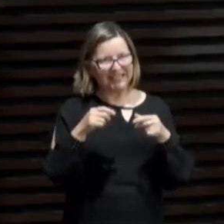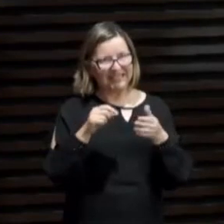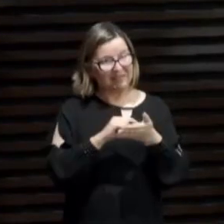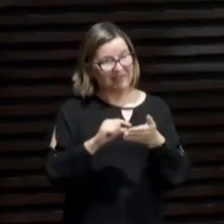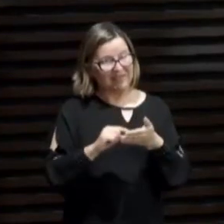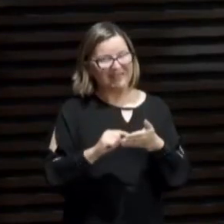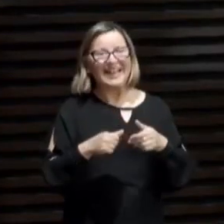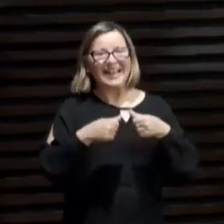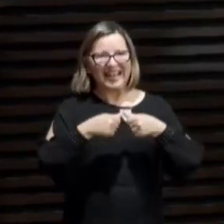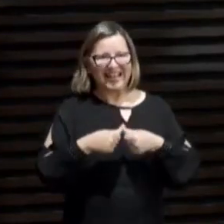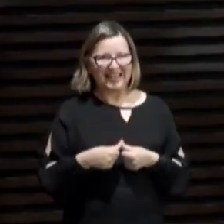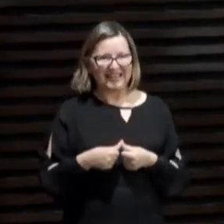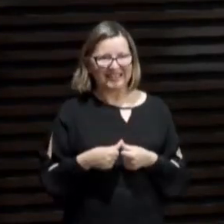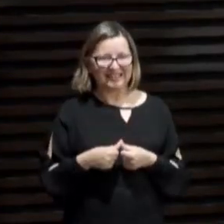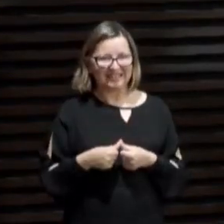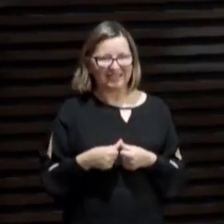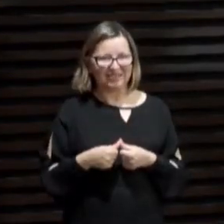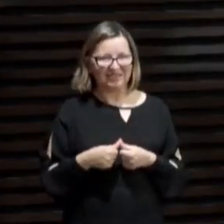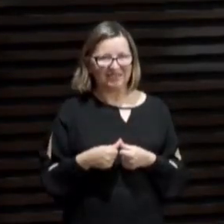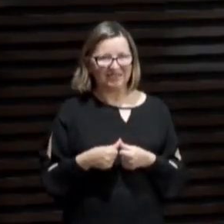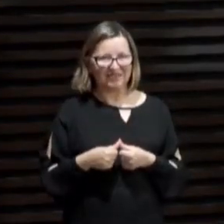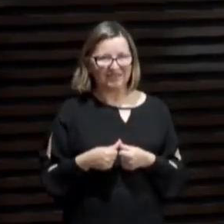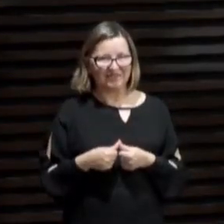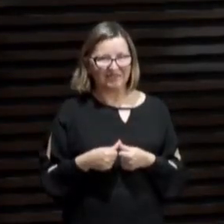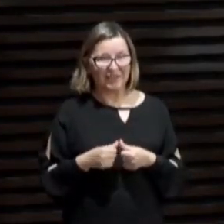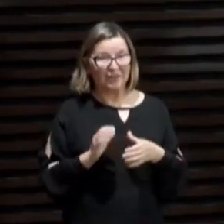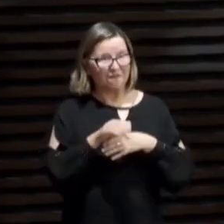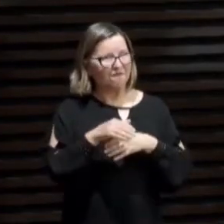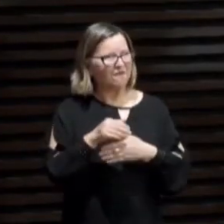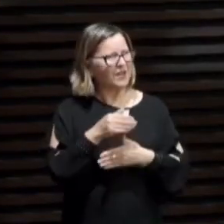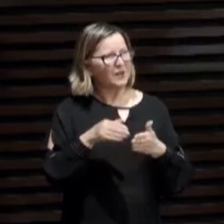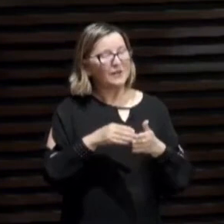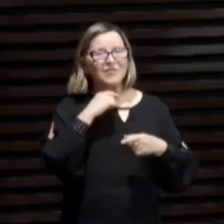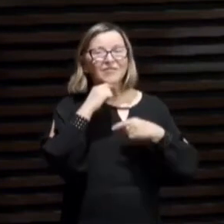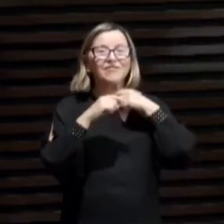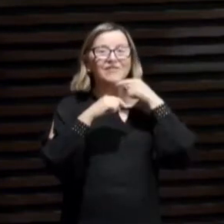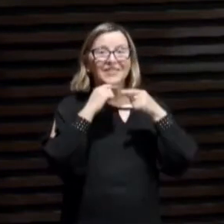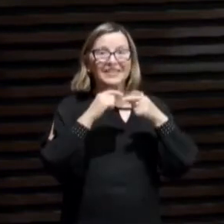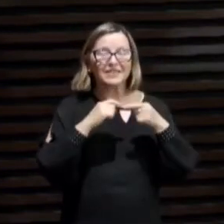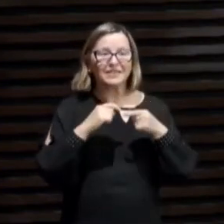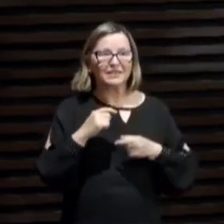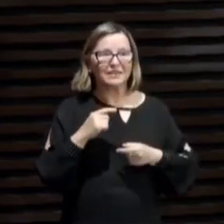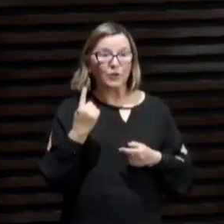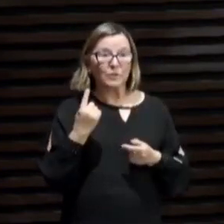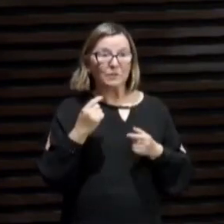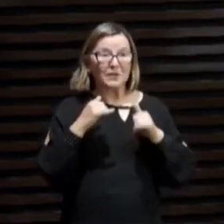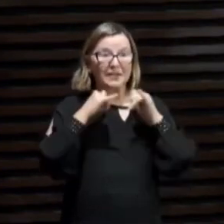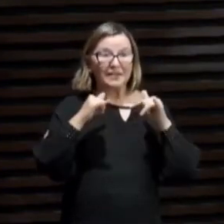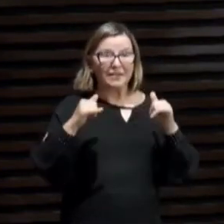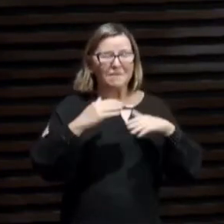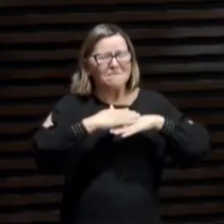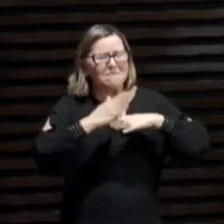é, fora de toda dúvida, uma das declarações mais